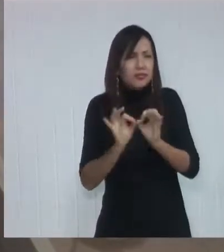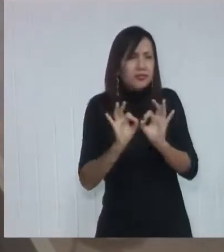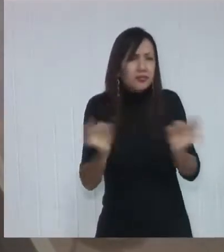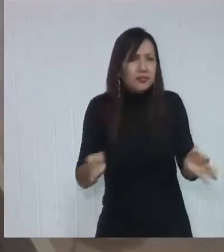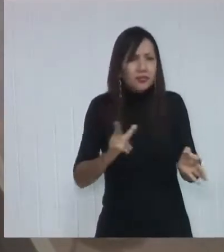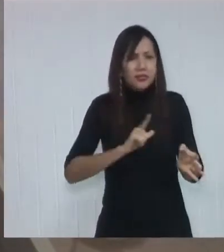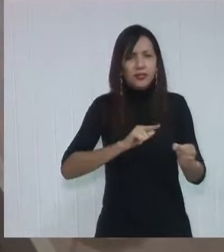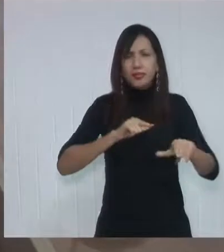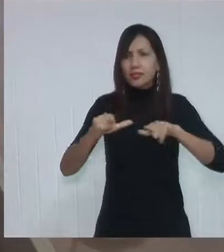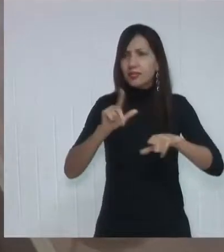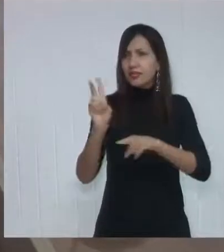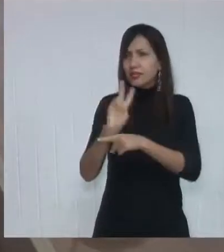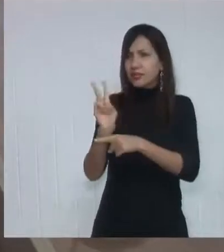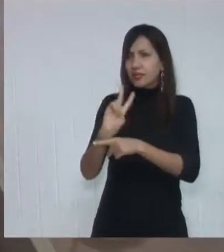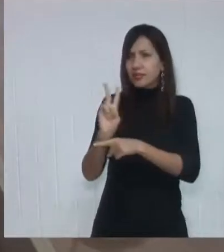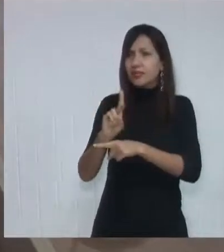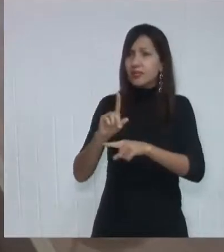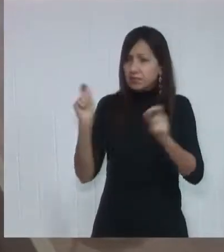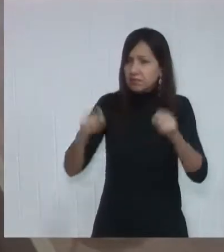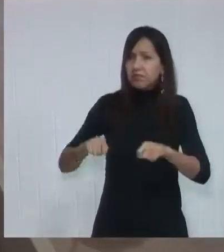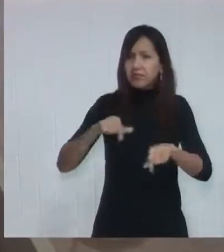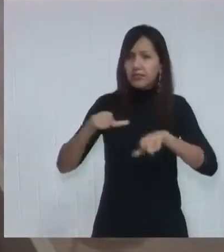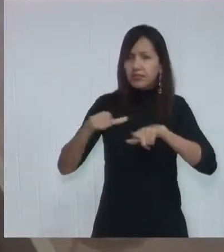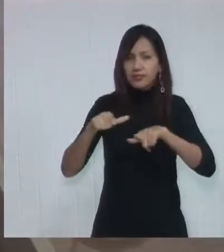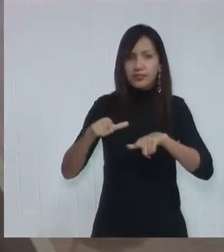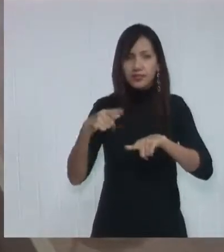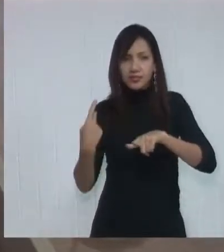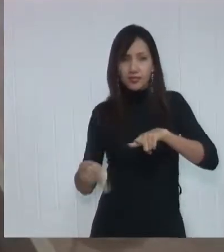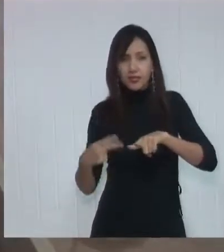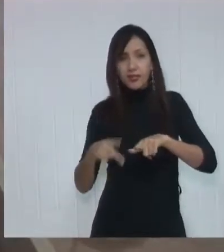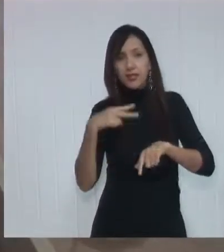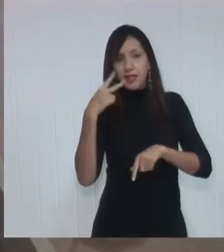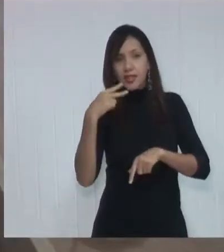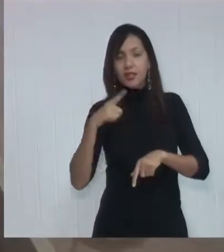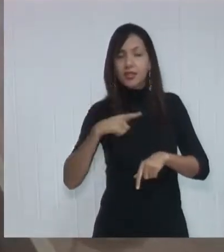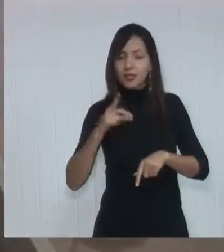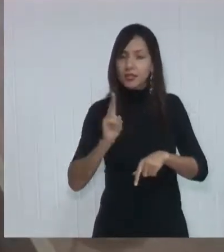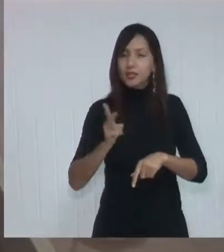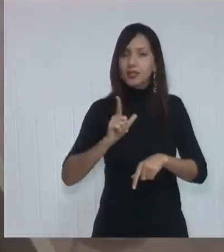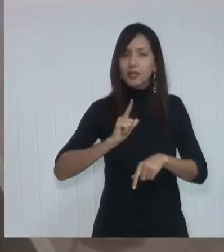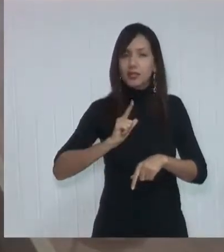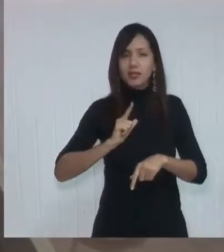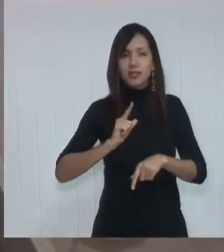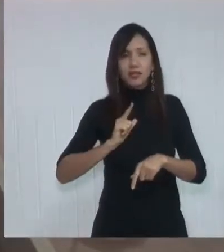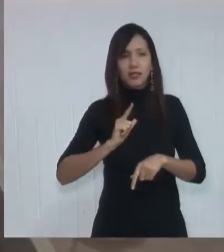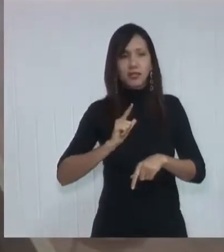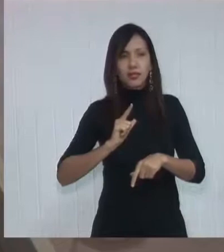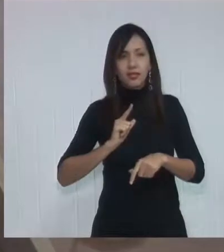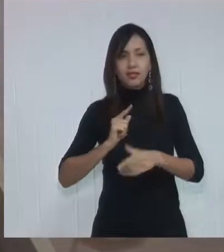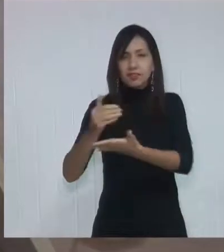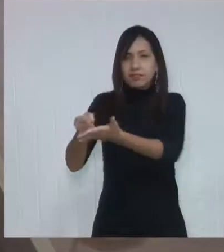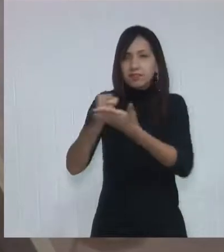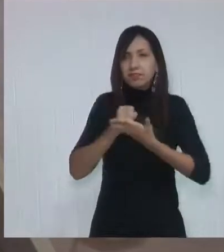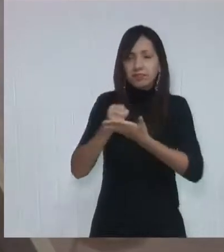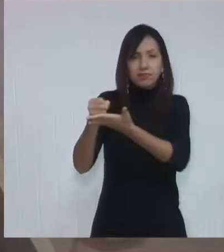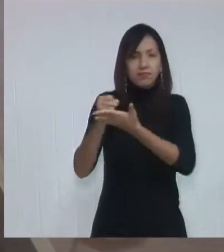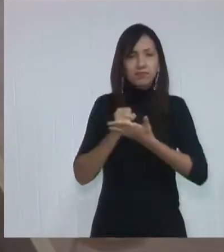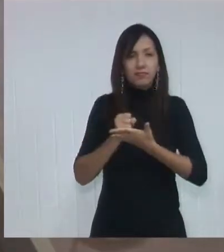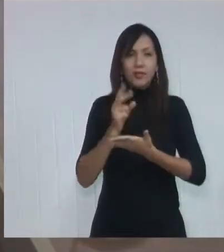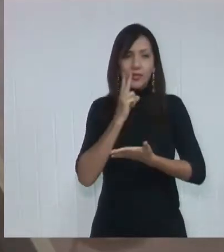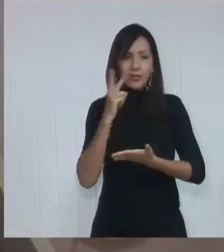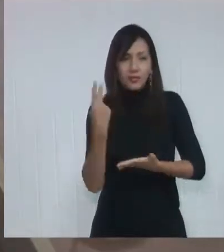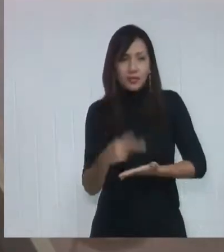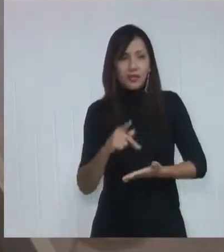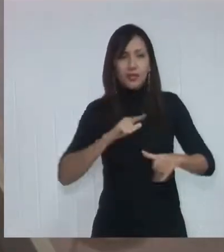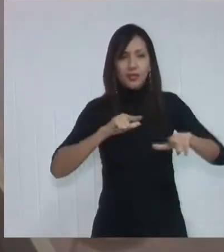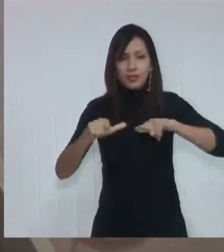poder operar, já que a Guarda Municipal de Vinhedo ela está sempre nos atendendo, ela que faz toda a pauta